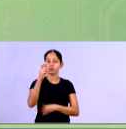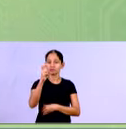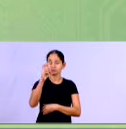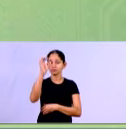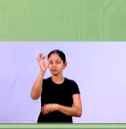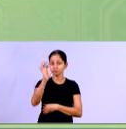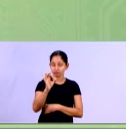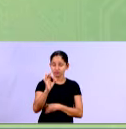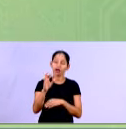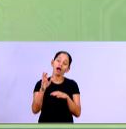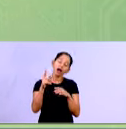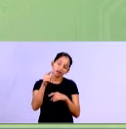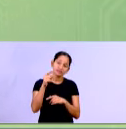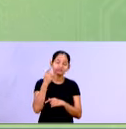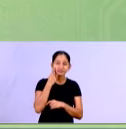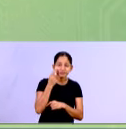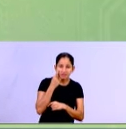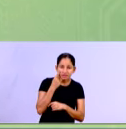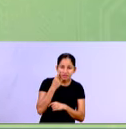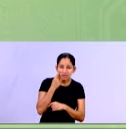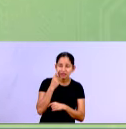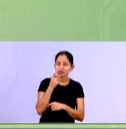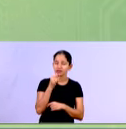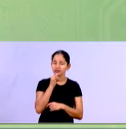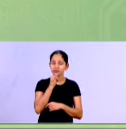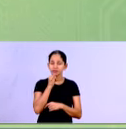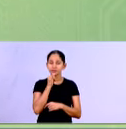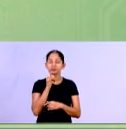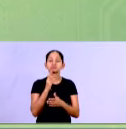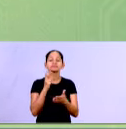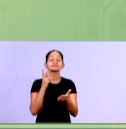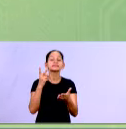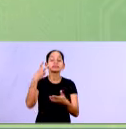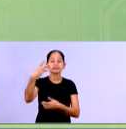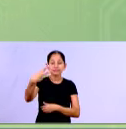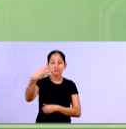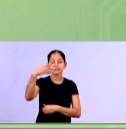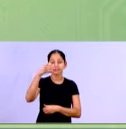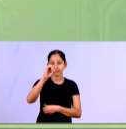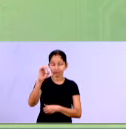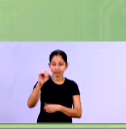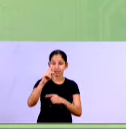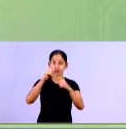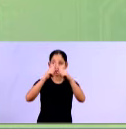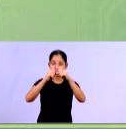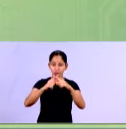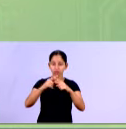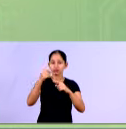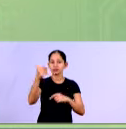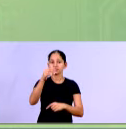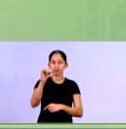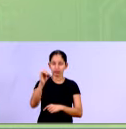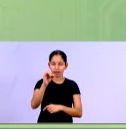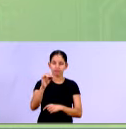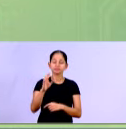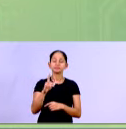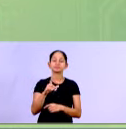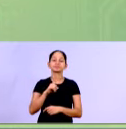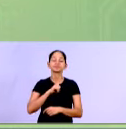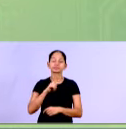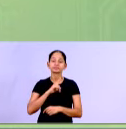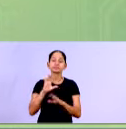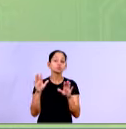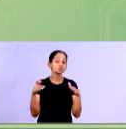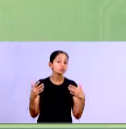lado. Equação aqui, observe que essas operações, o 300 multiplica o 10. 300